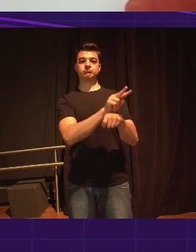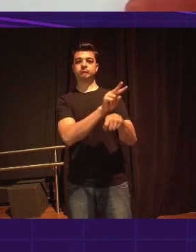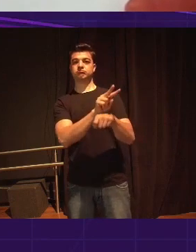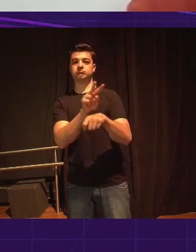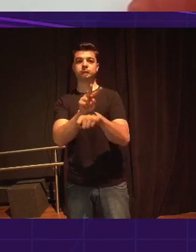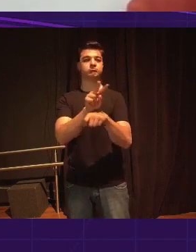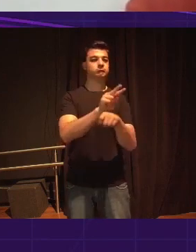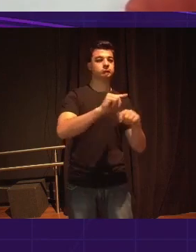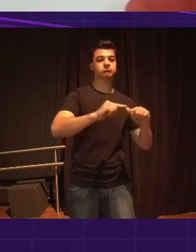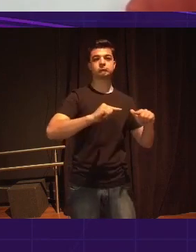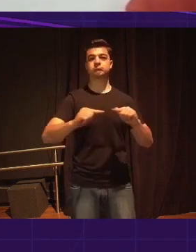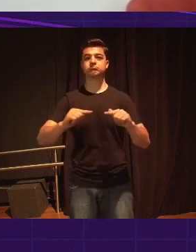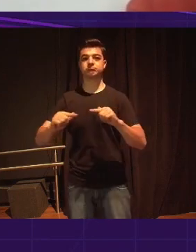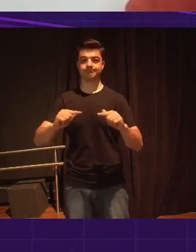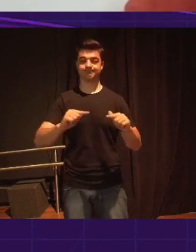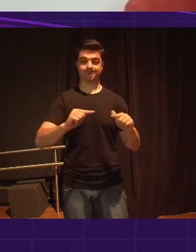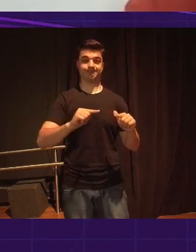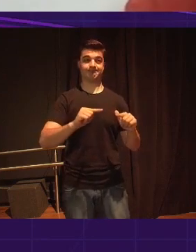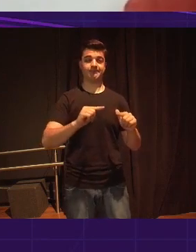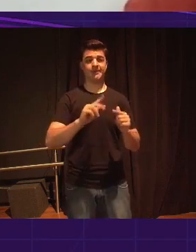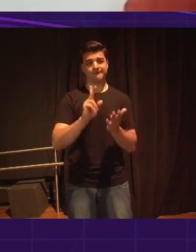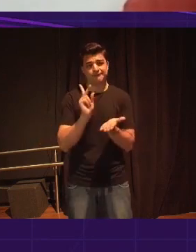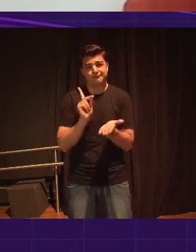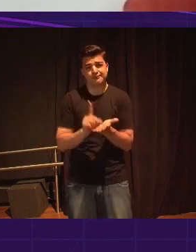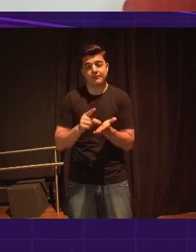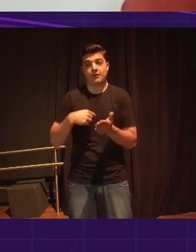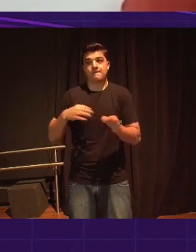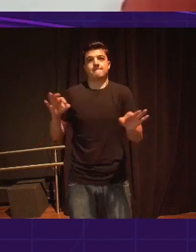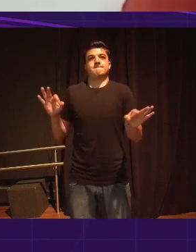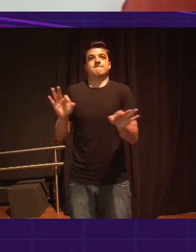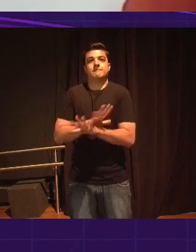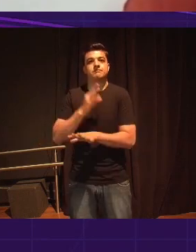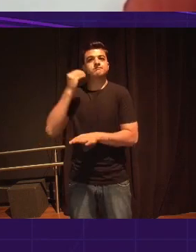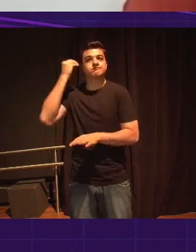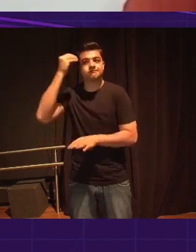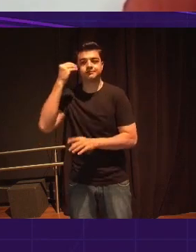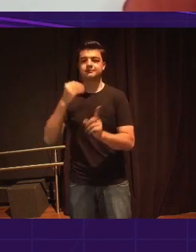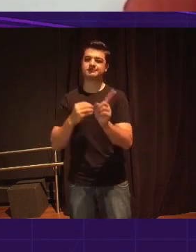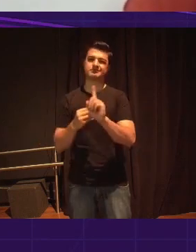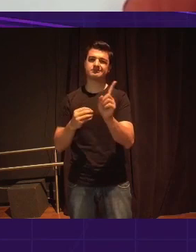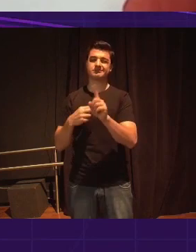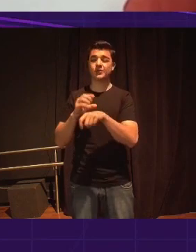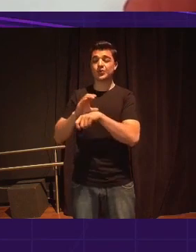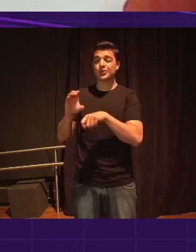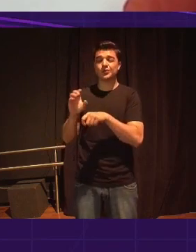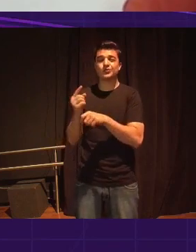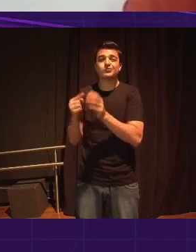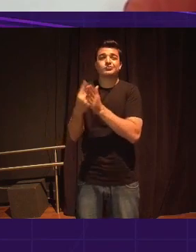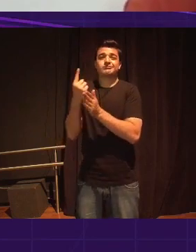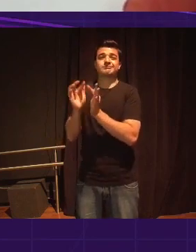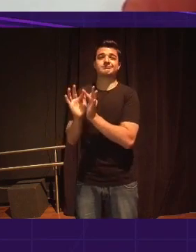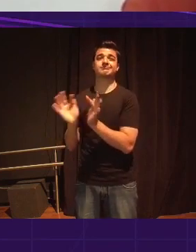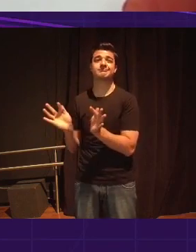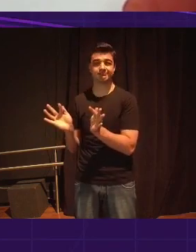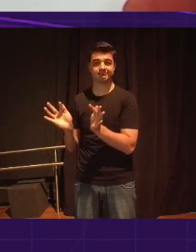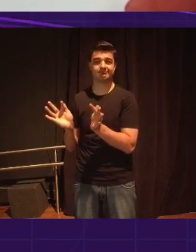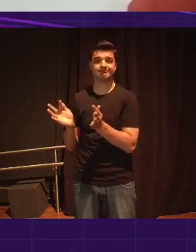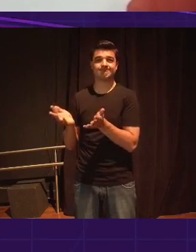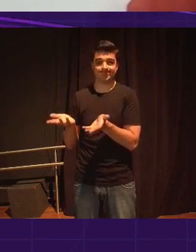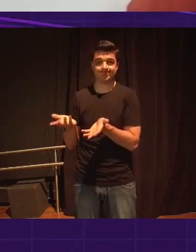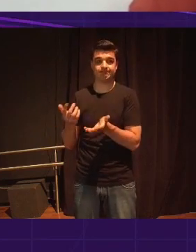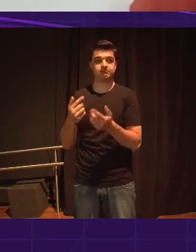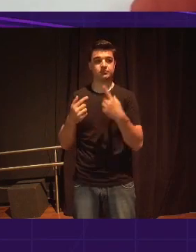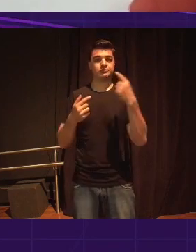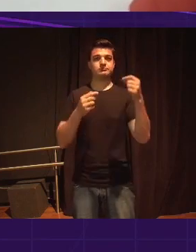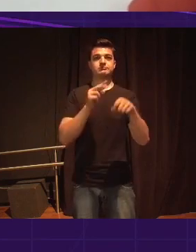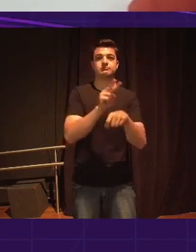não estava 100% pronta, né, eu tinha feito um curso apostilado, não sabia nem exatamente o que aquilo significava, na época a